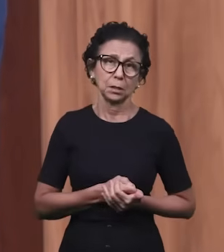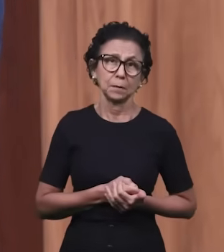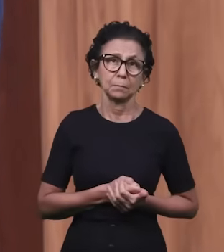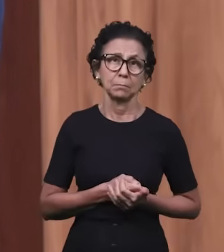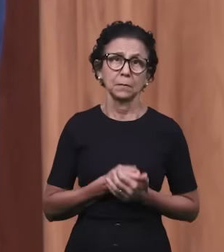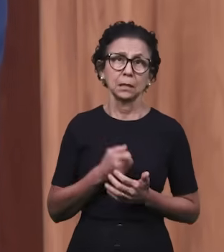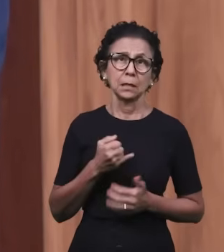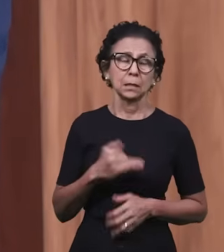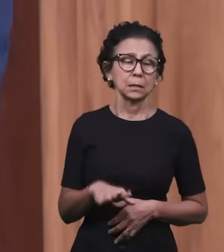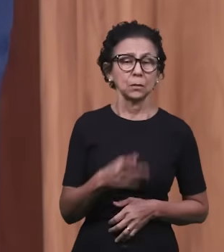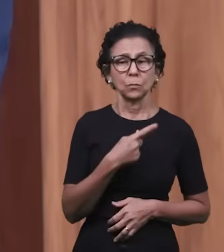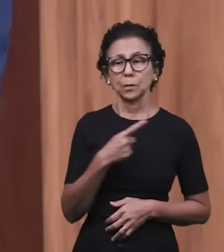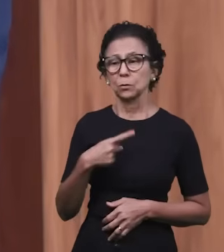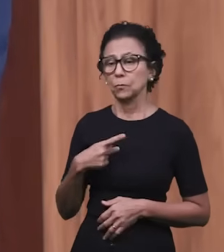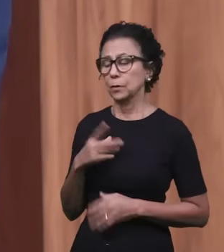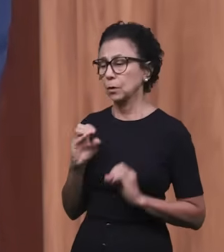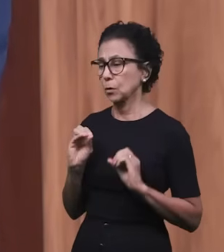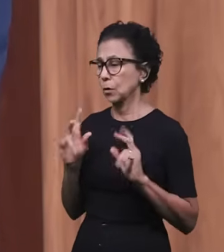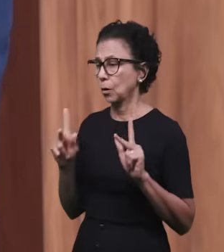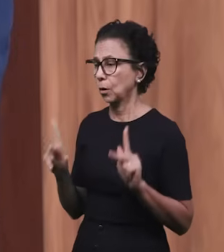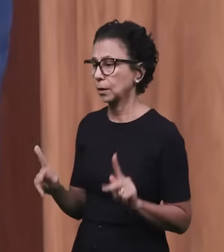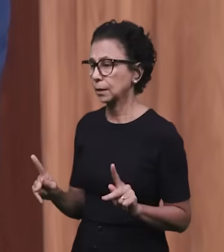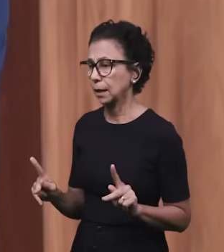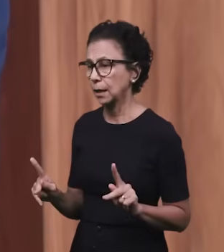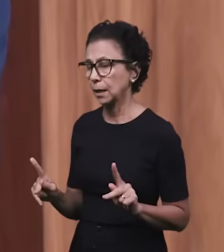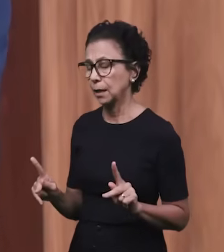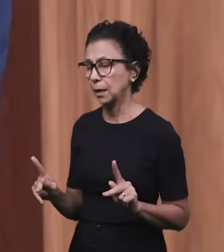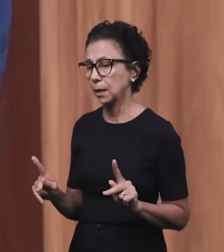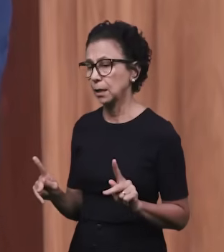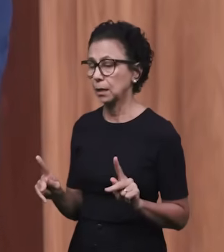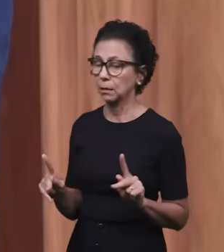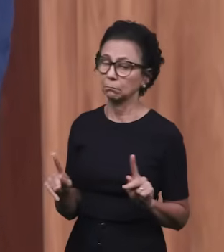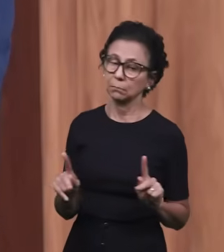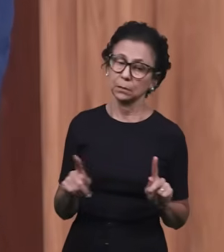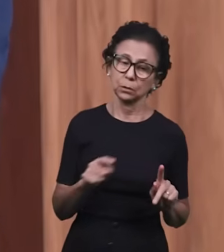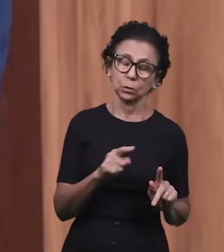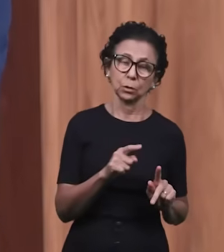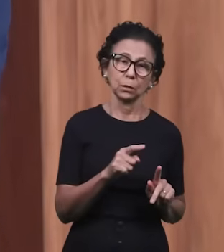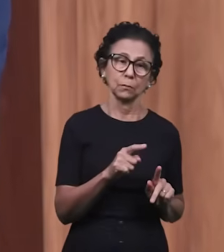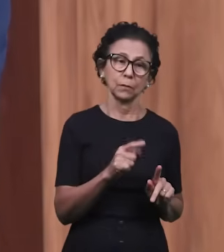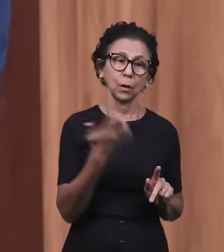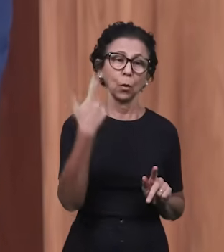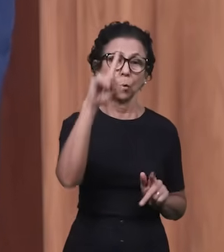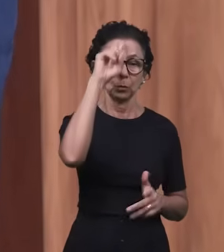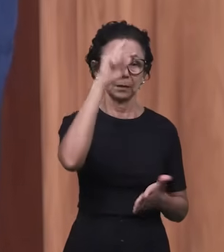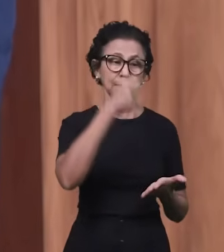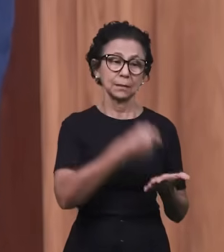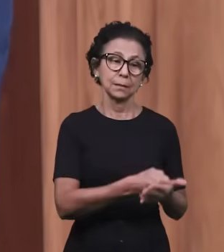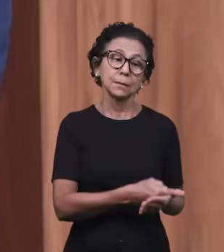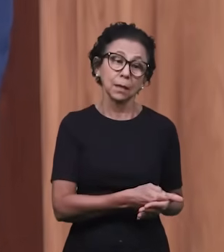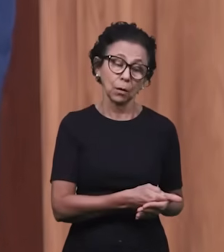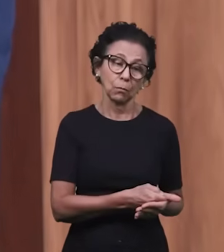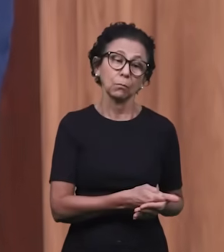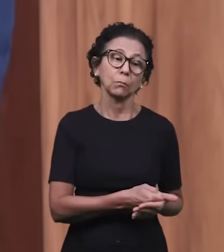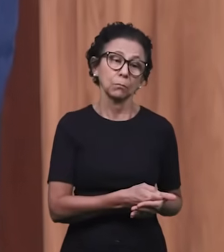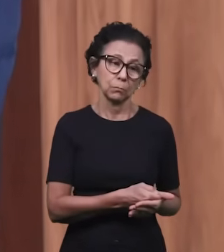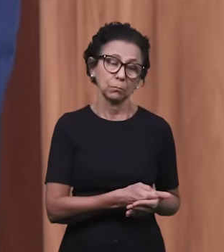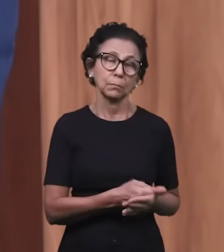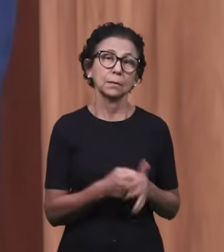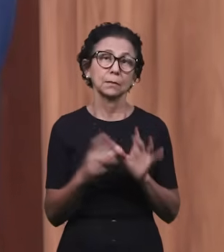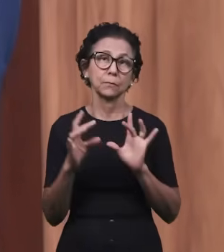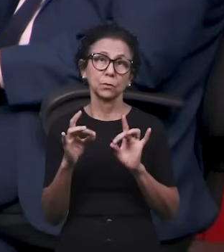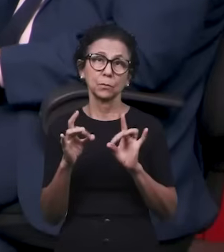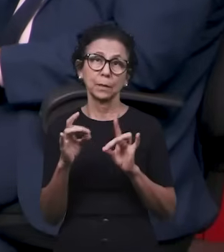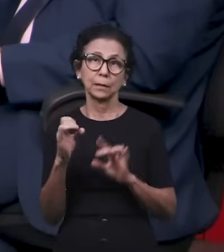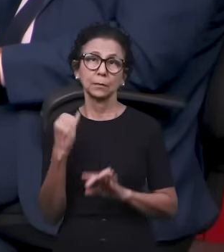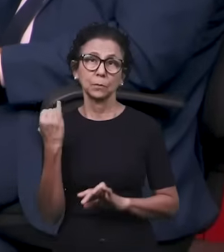continua, endossa, se não, ele toma uma outra decisão, mas esse contato, esse feedback é necessário.